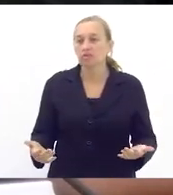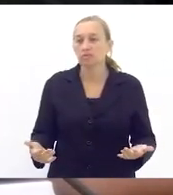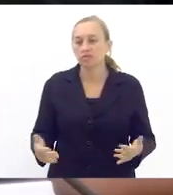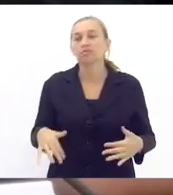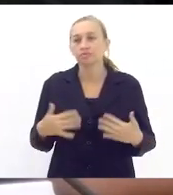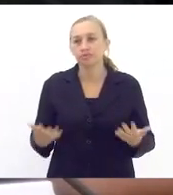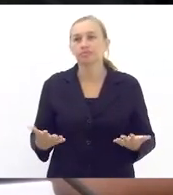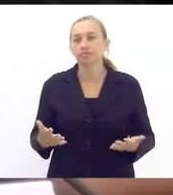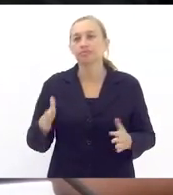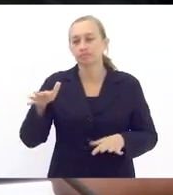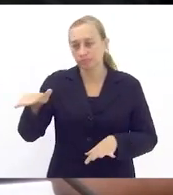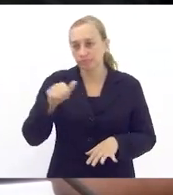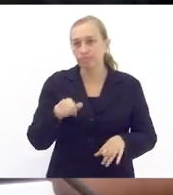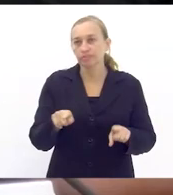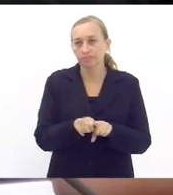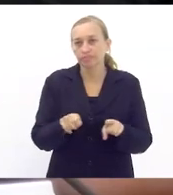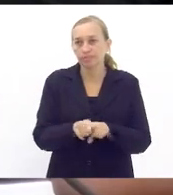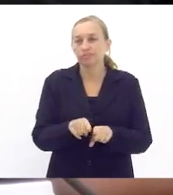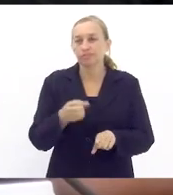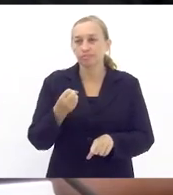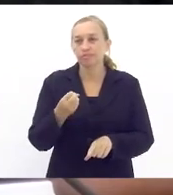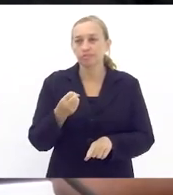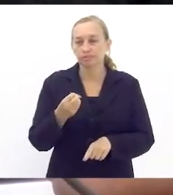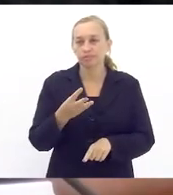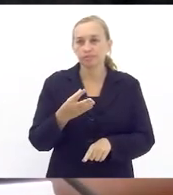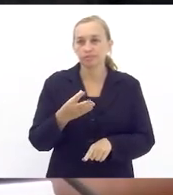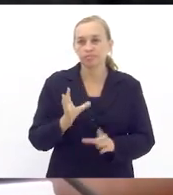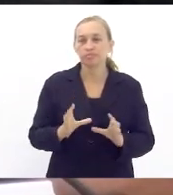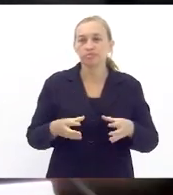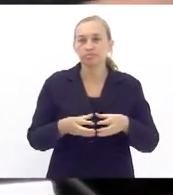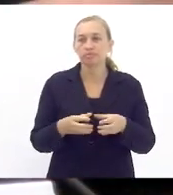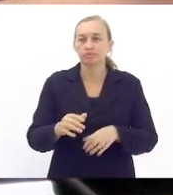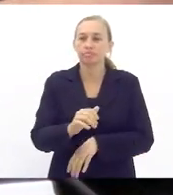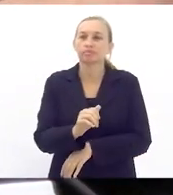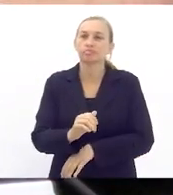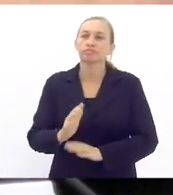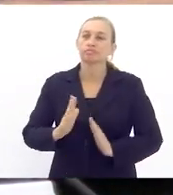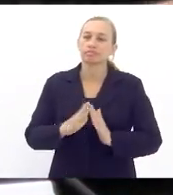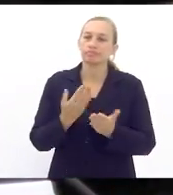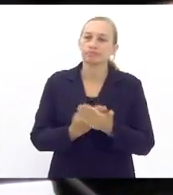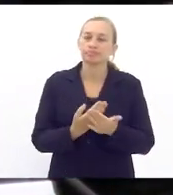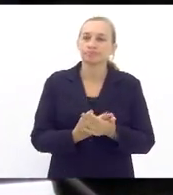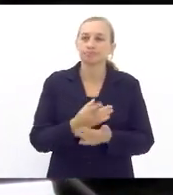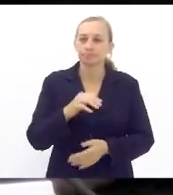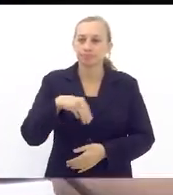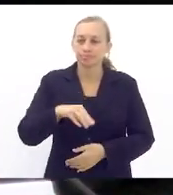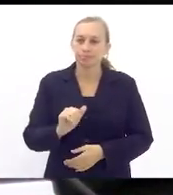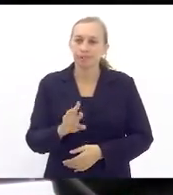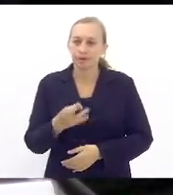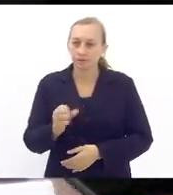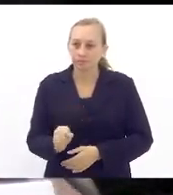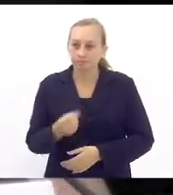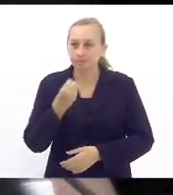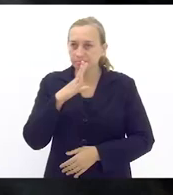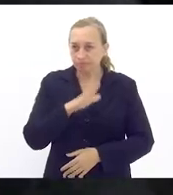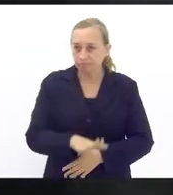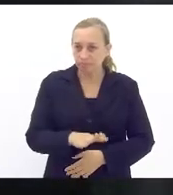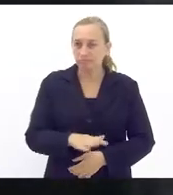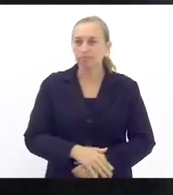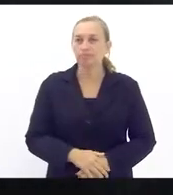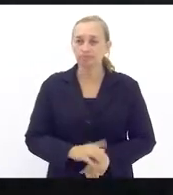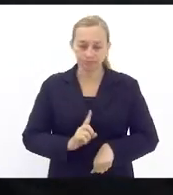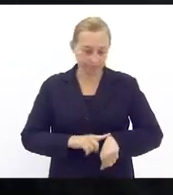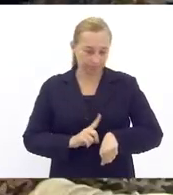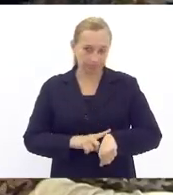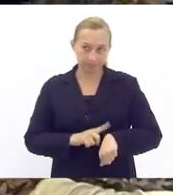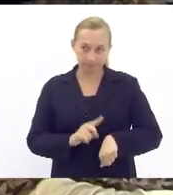então será chamado tá bom É porque o privilegia a comunidade escolar para falar vamos lá por favor vamos ser preciso com